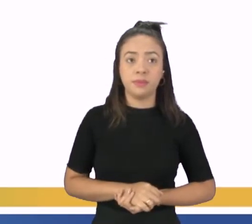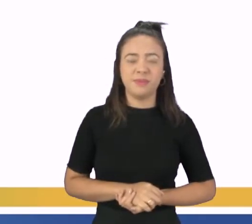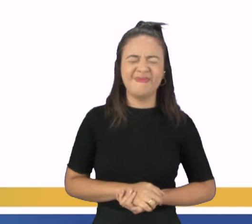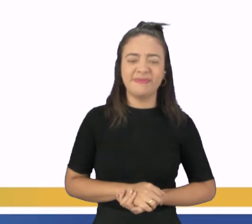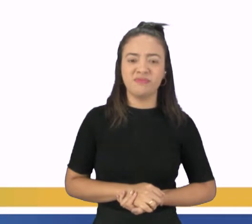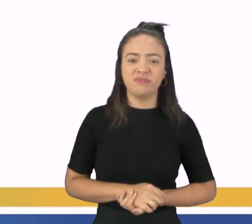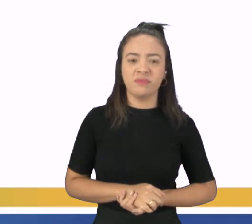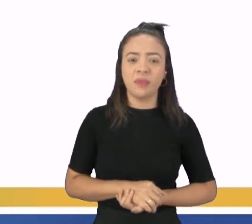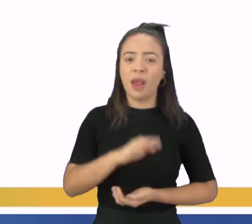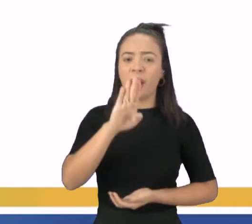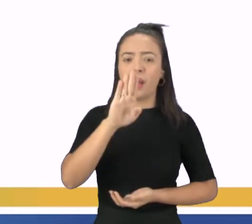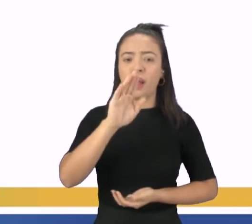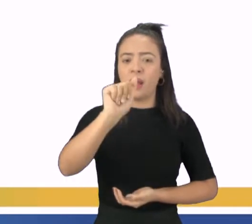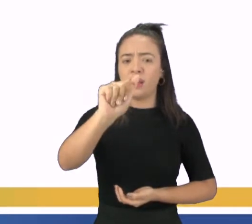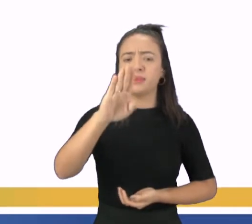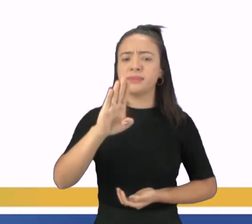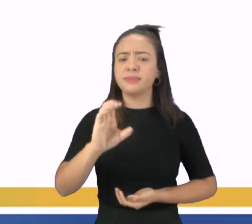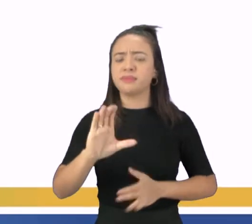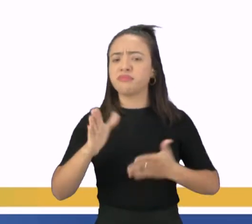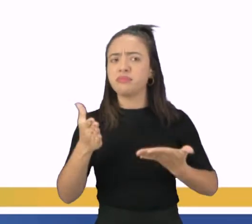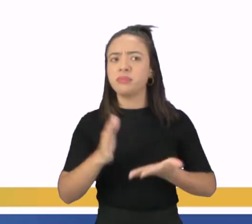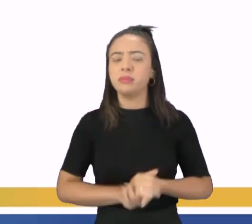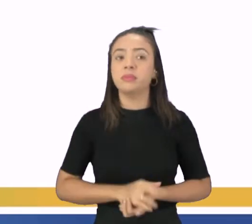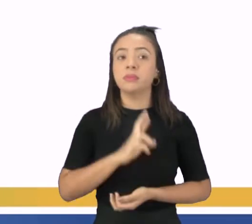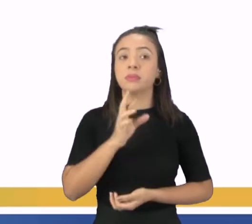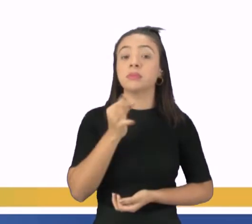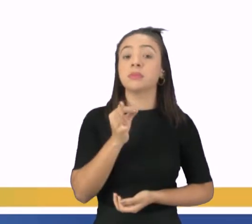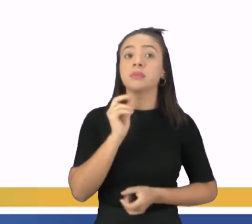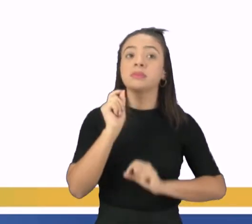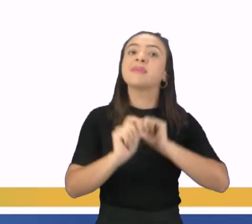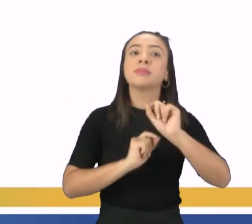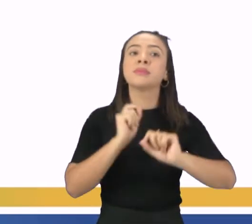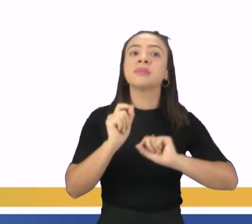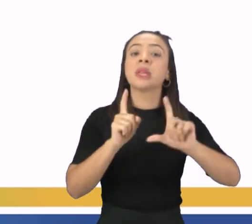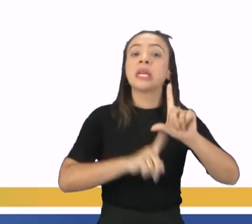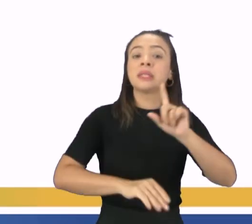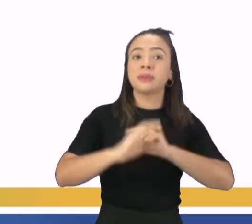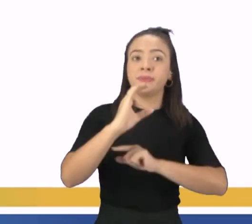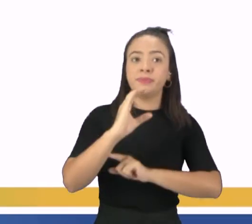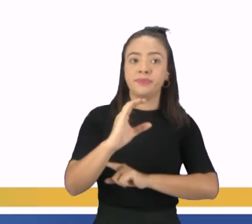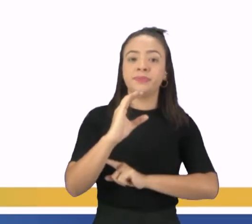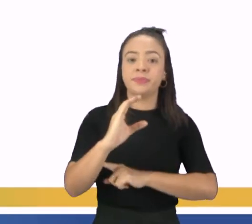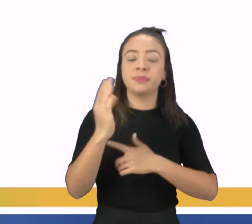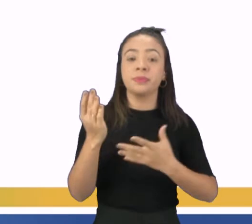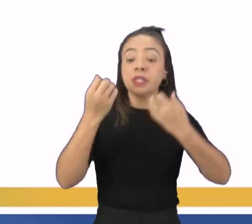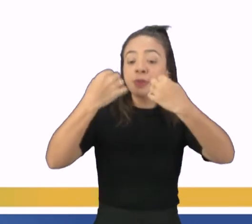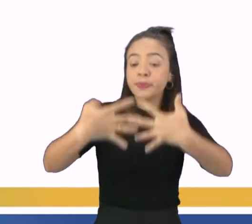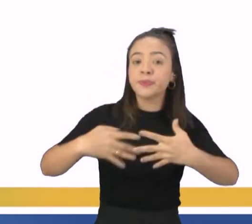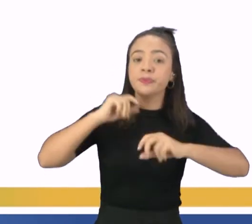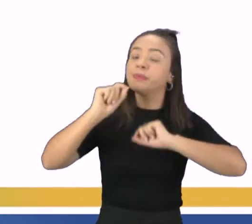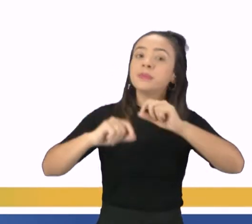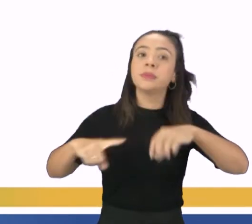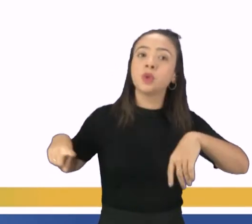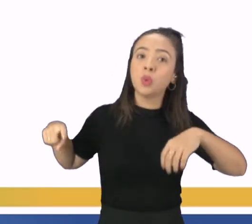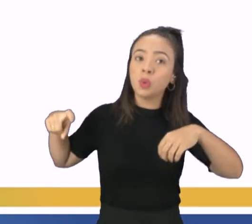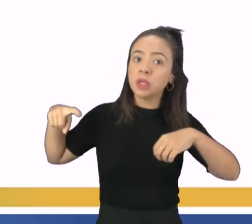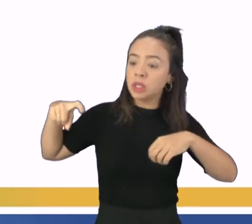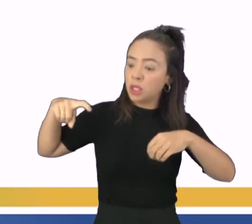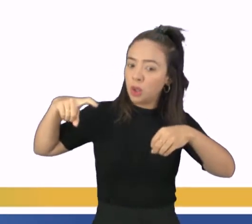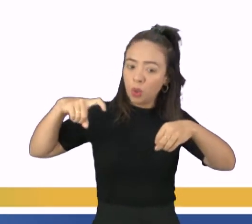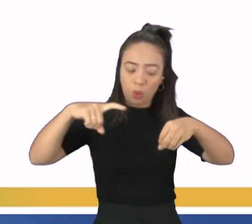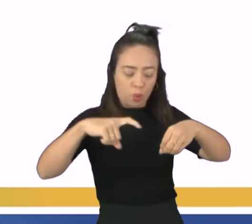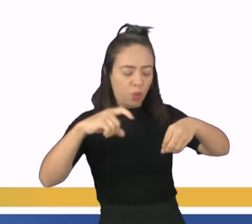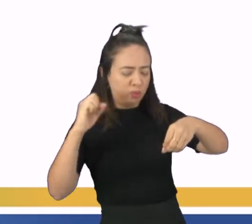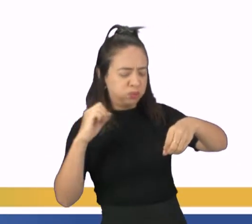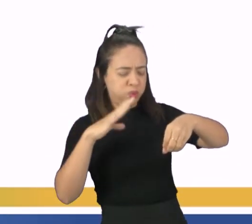B ou letra C? Tá? A resposta correta da 2 é a letra C, né, gente? Que fala: o espermatozoide